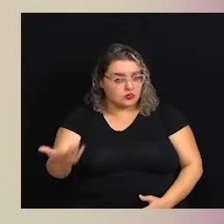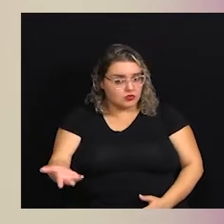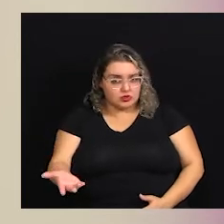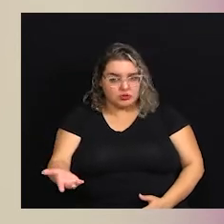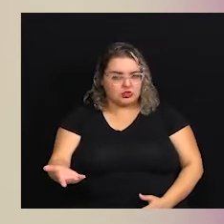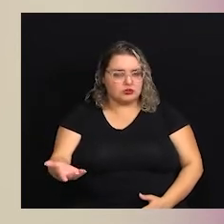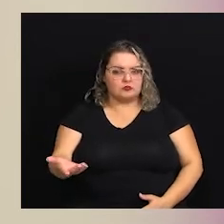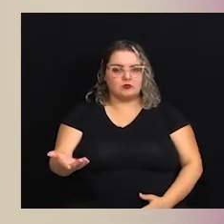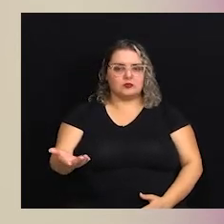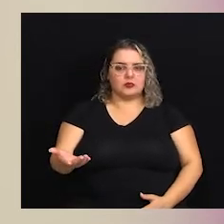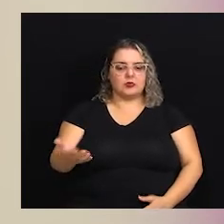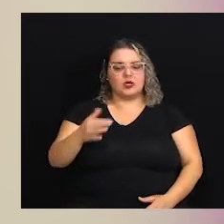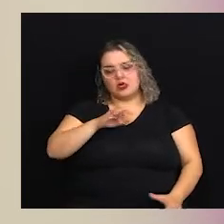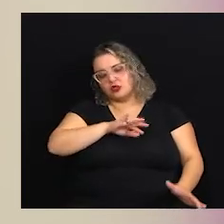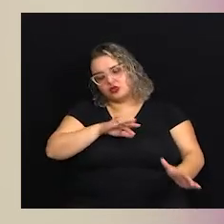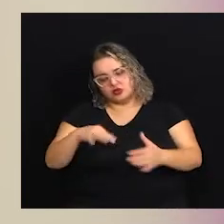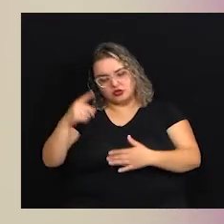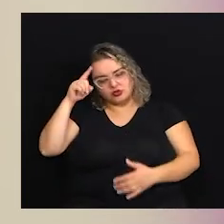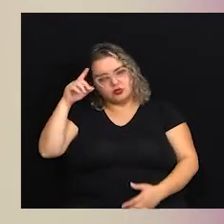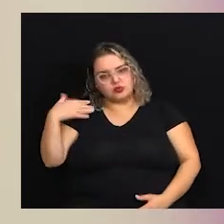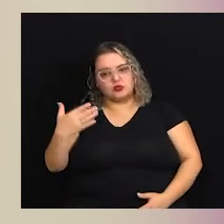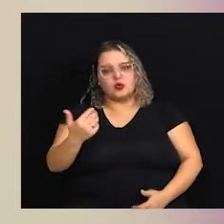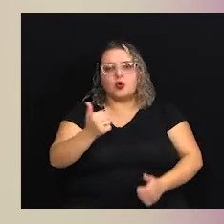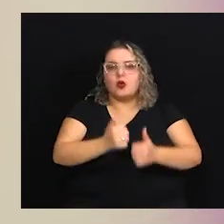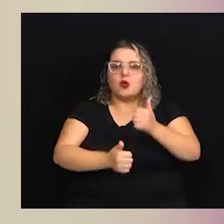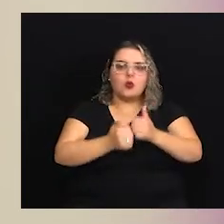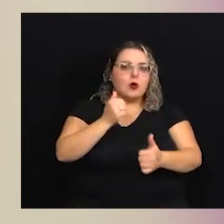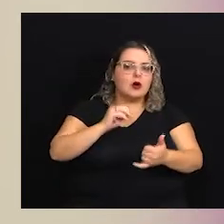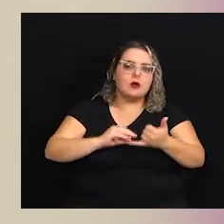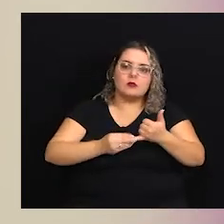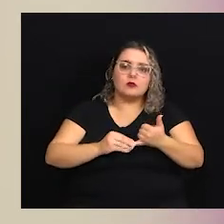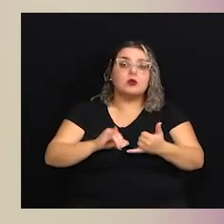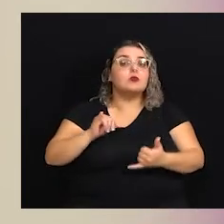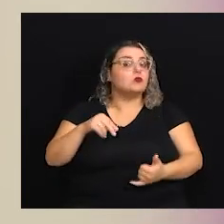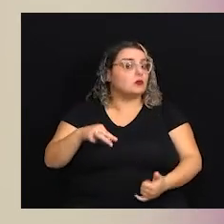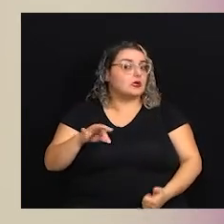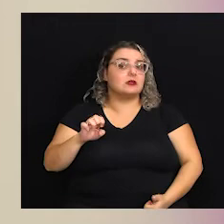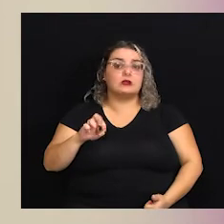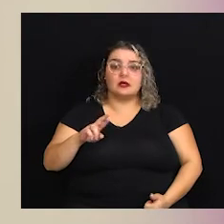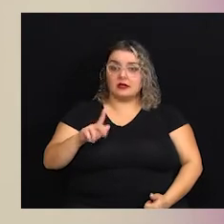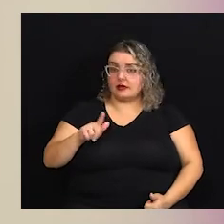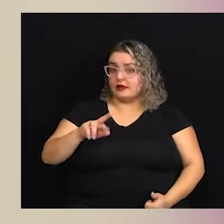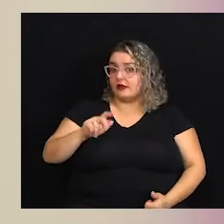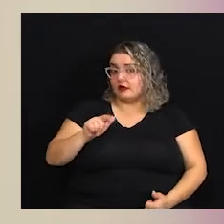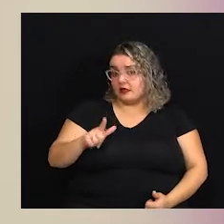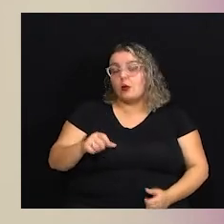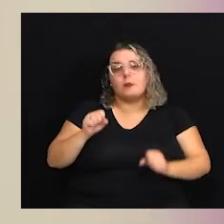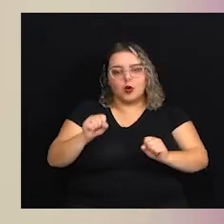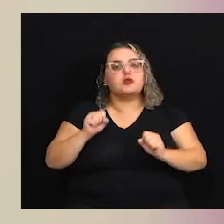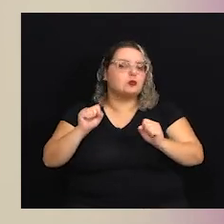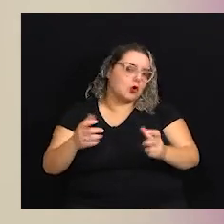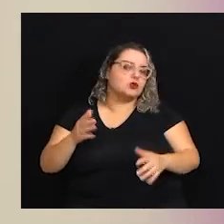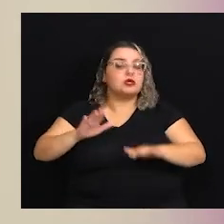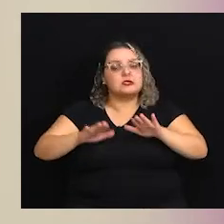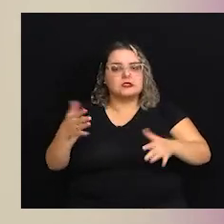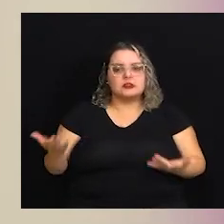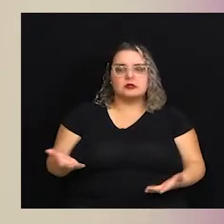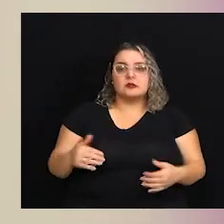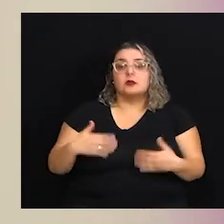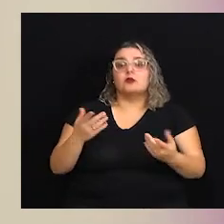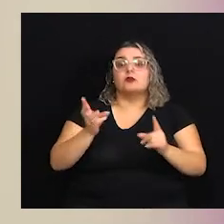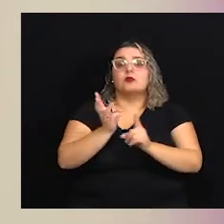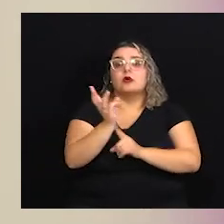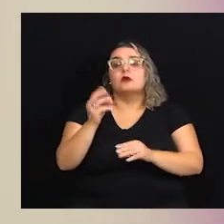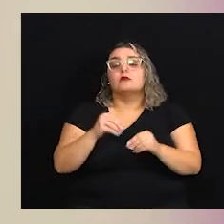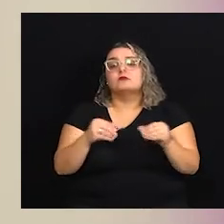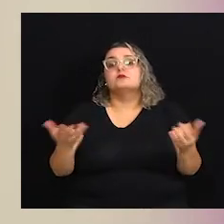dia. Da mesma forma que eu falei, tira do dia a dia o arroz, mesmo que seja integral, para emagrecer. Eventualmente, pode. E